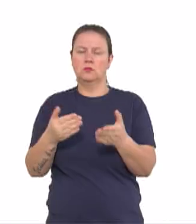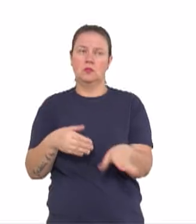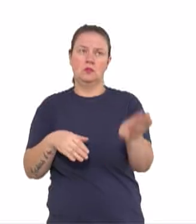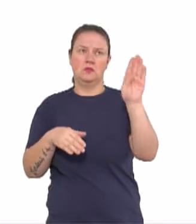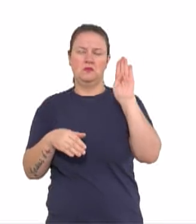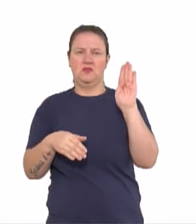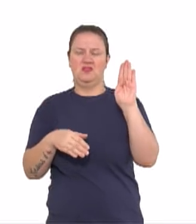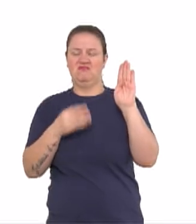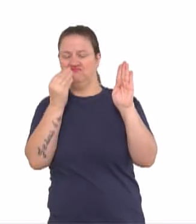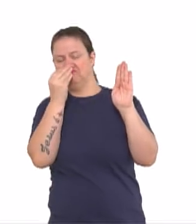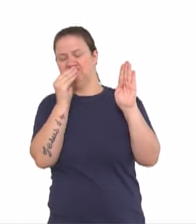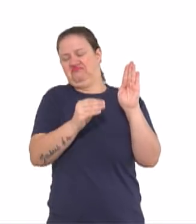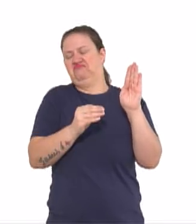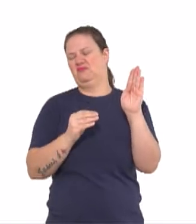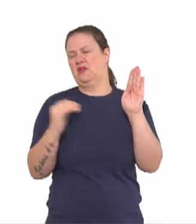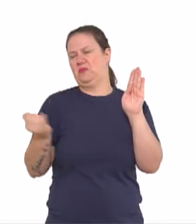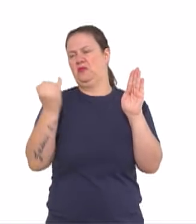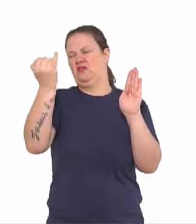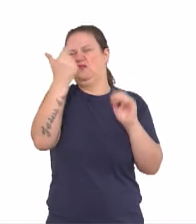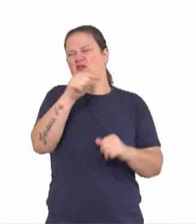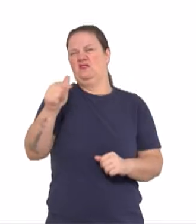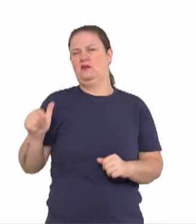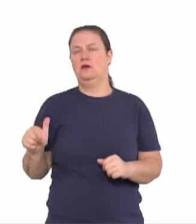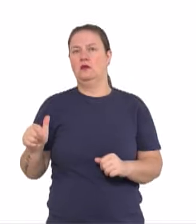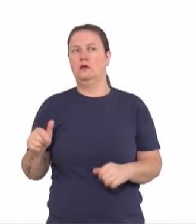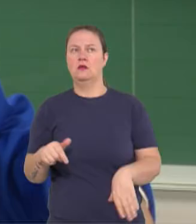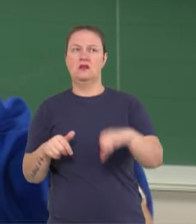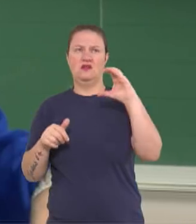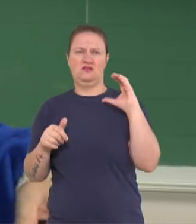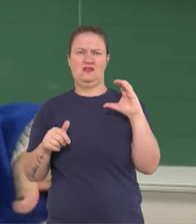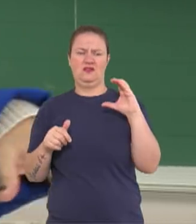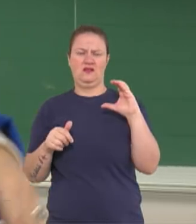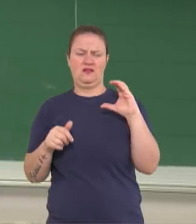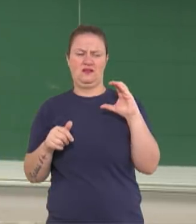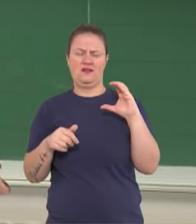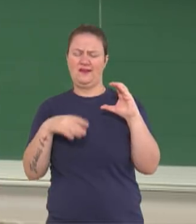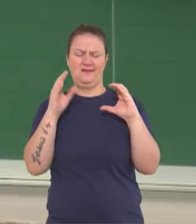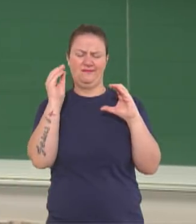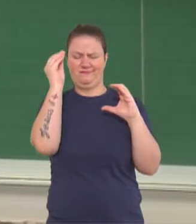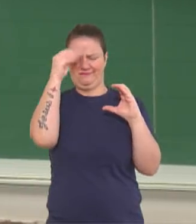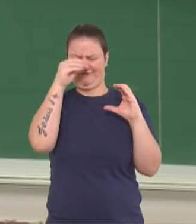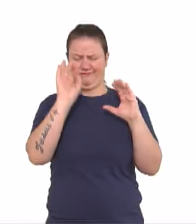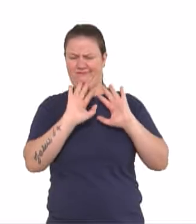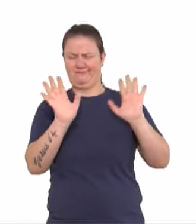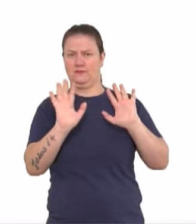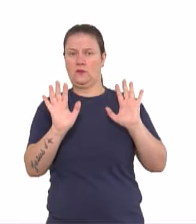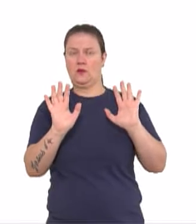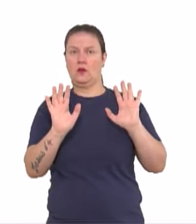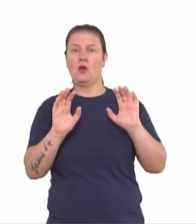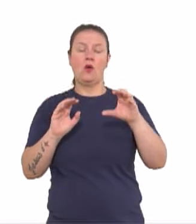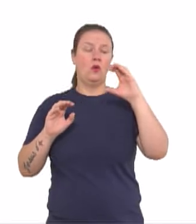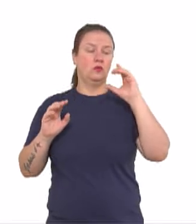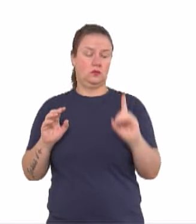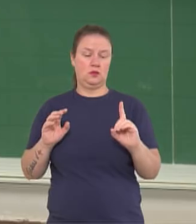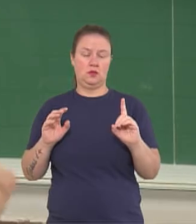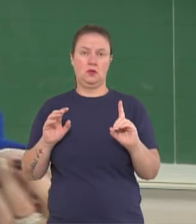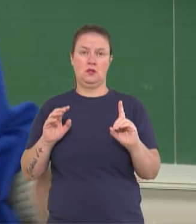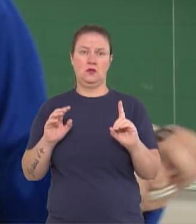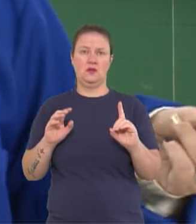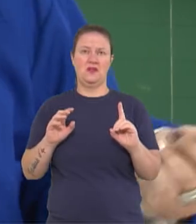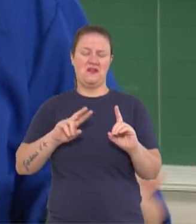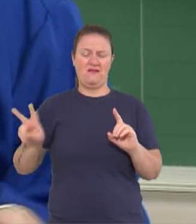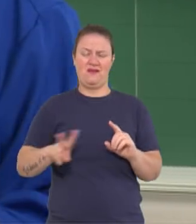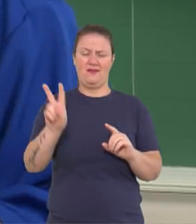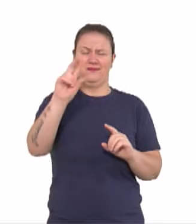deu importância, né? Letra C, desconsiderou. Ou letra D, desvalorizou. Um tempinho para